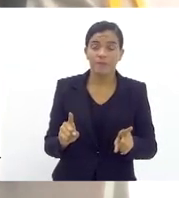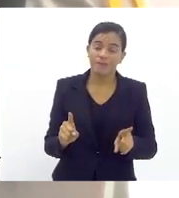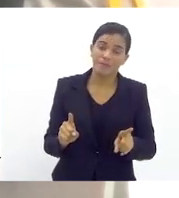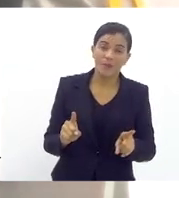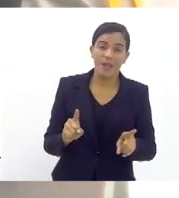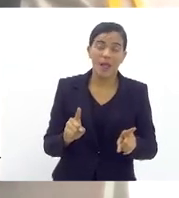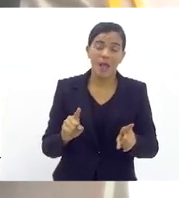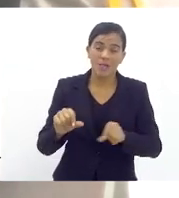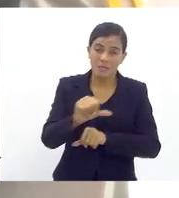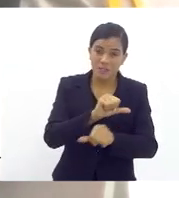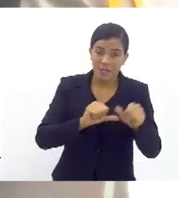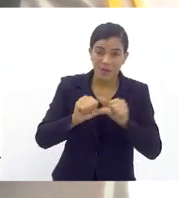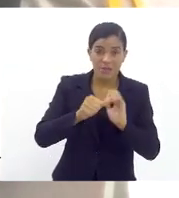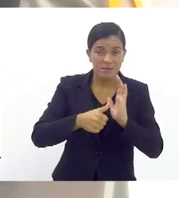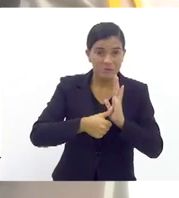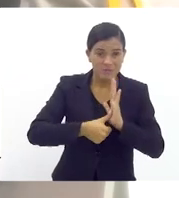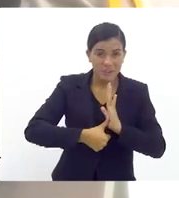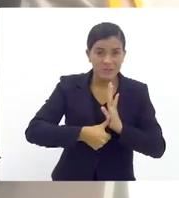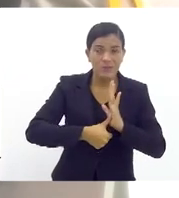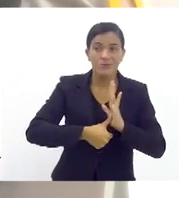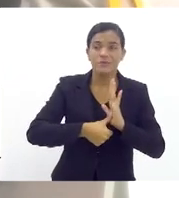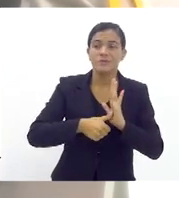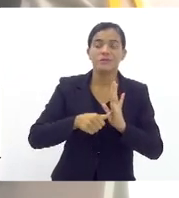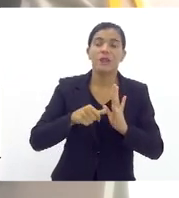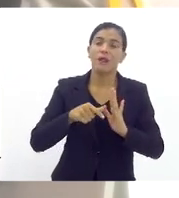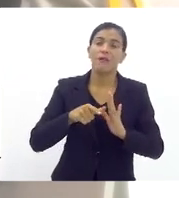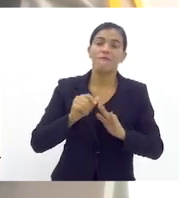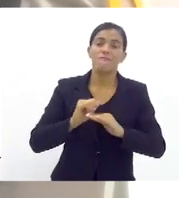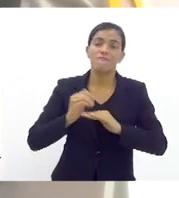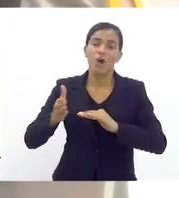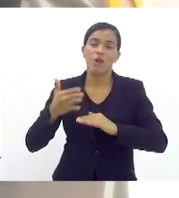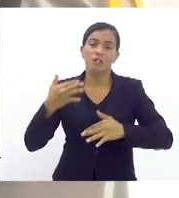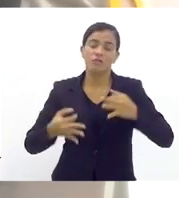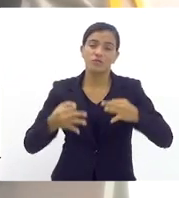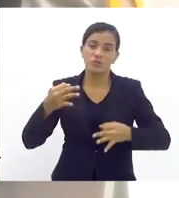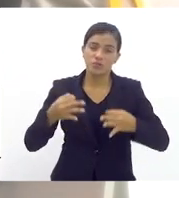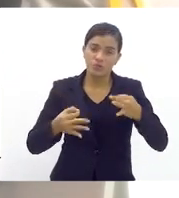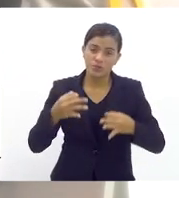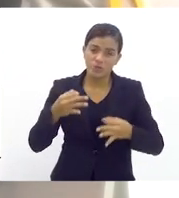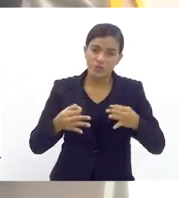as requalificações no âmbito extrajudicial,